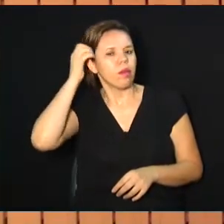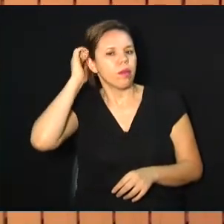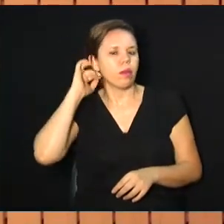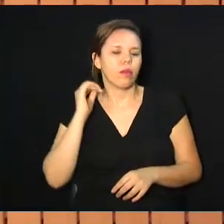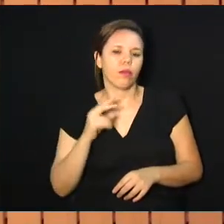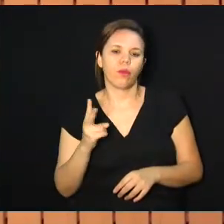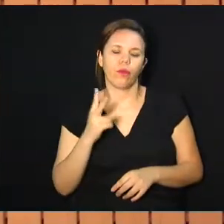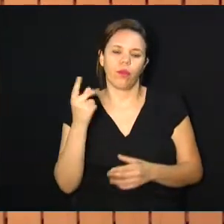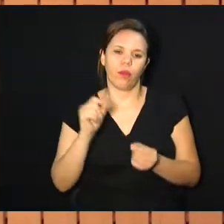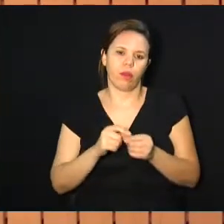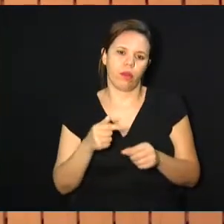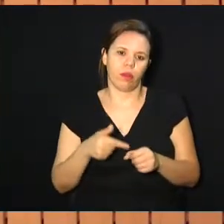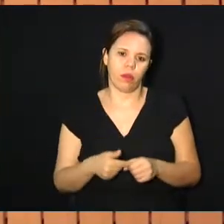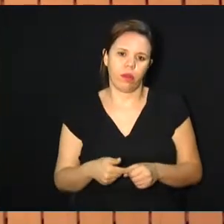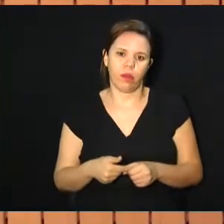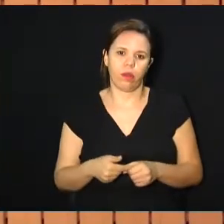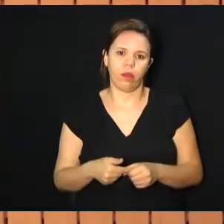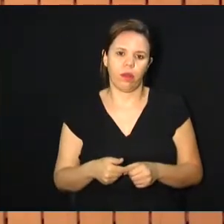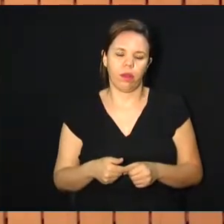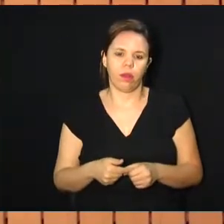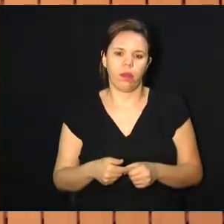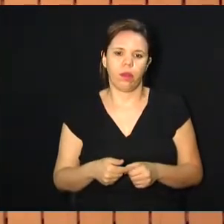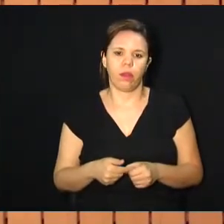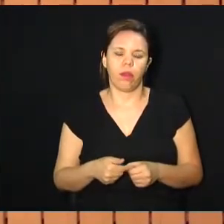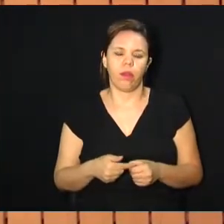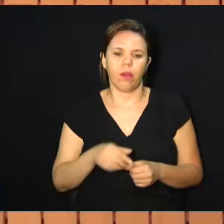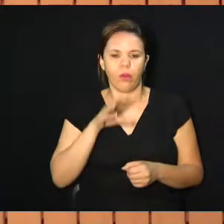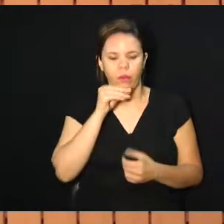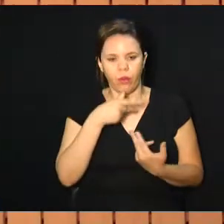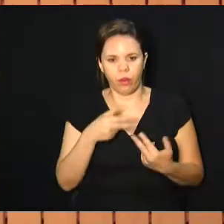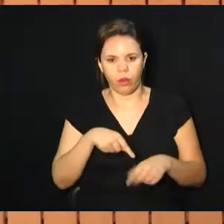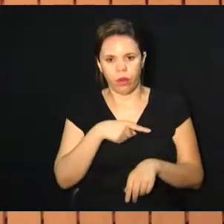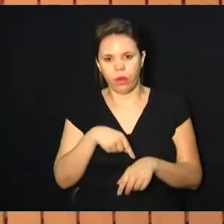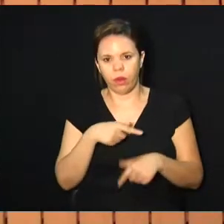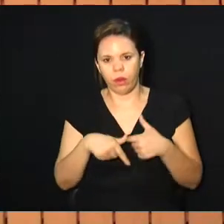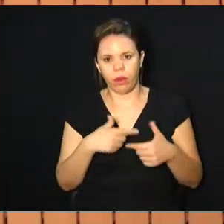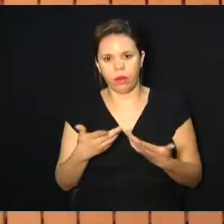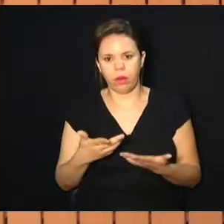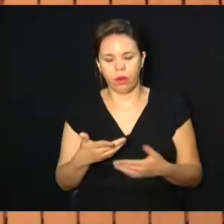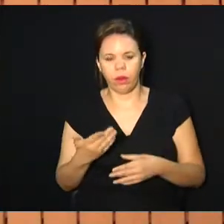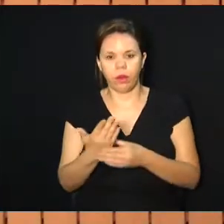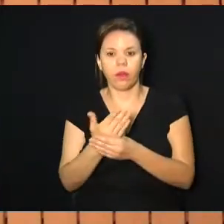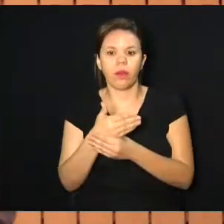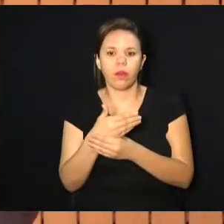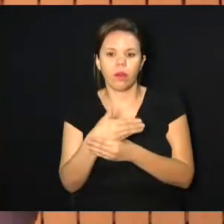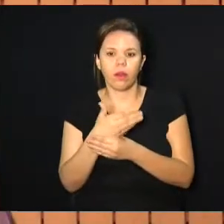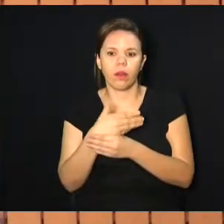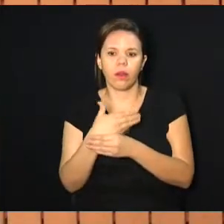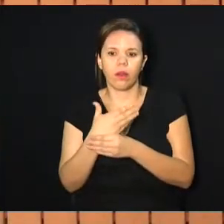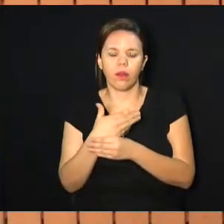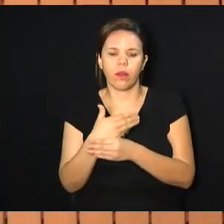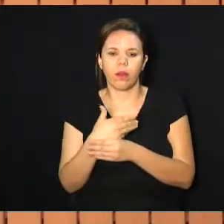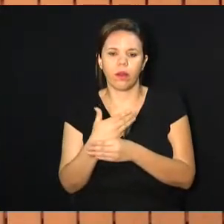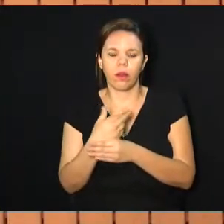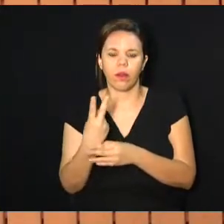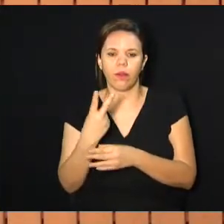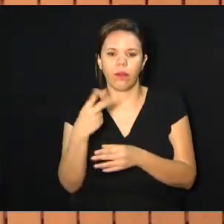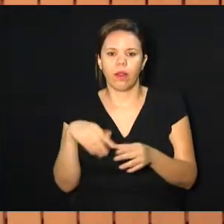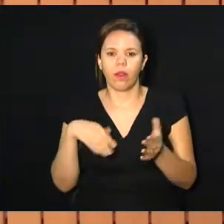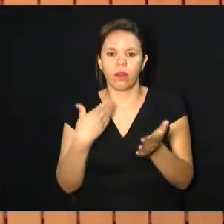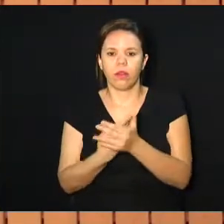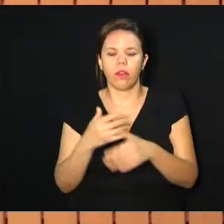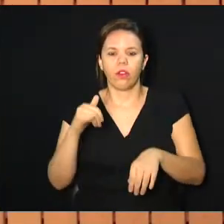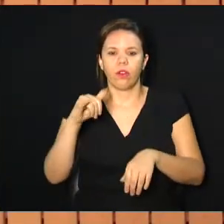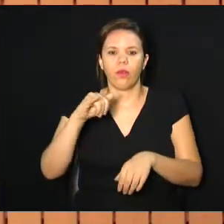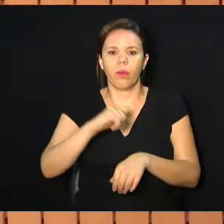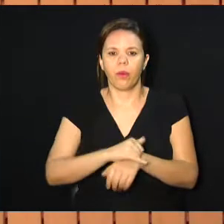diesel, é homem-hora, né, é pessoal. Por exemplo, no táxi, o táxi dá o custo até o aeroporto. Se você for em